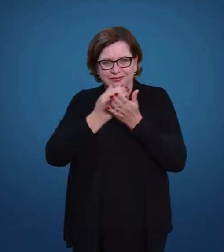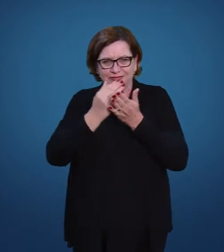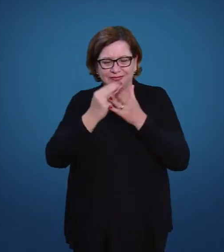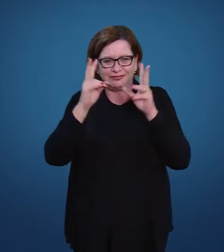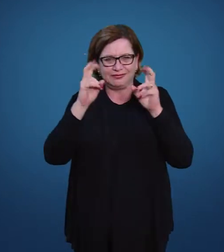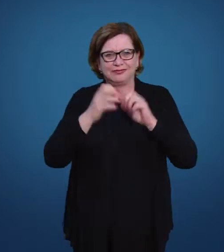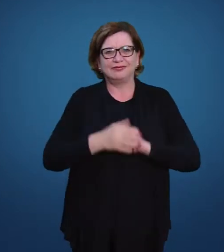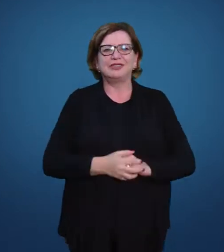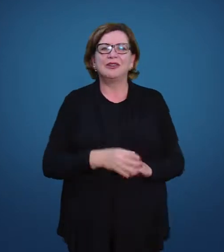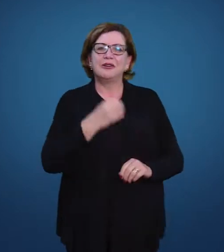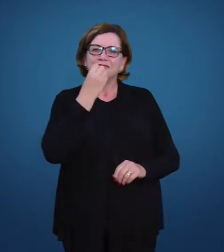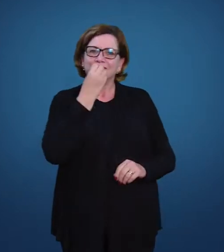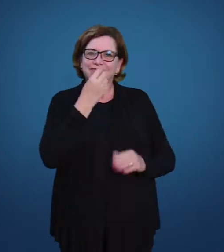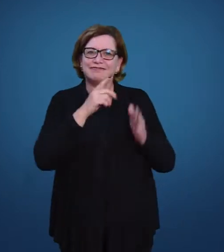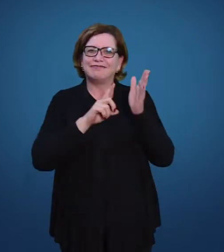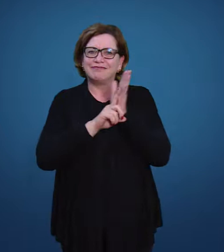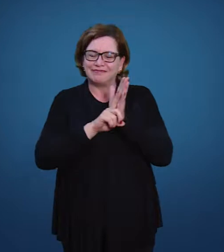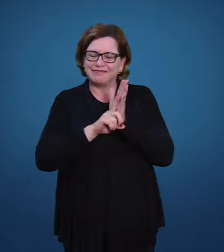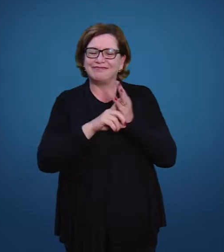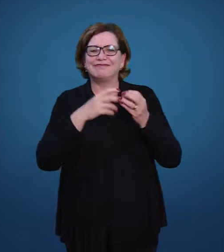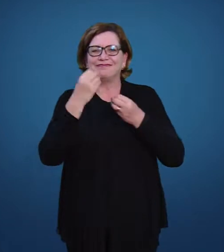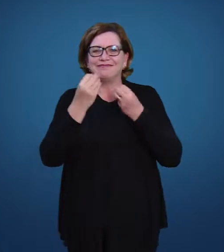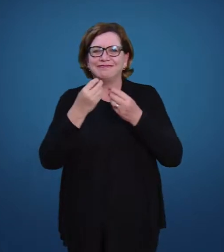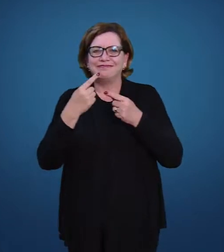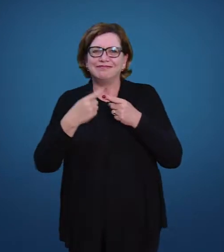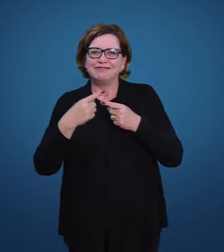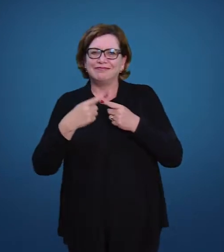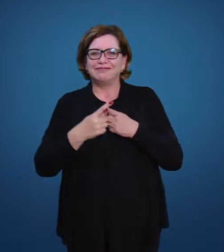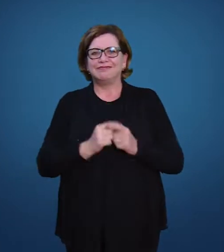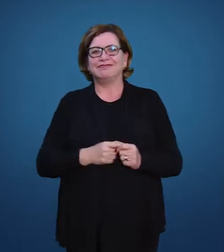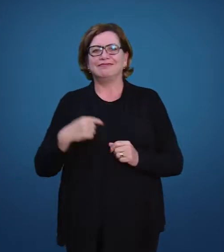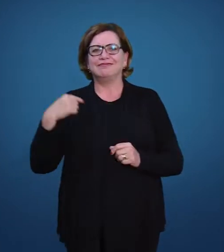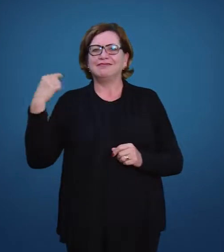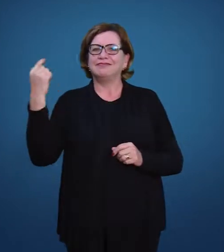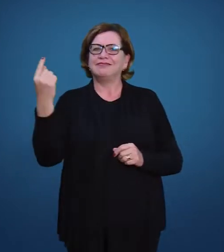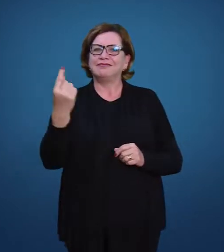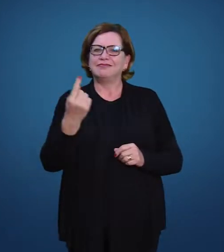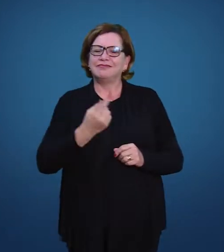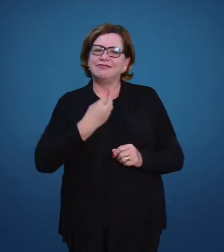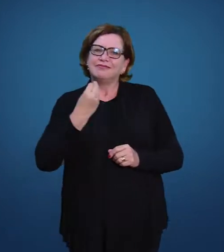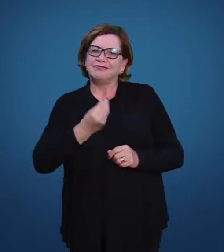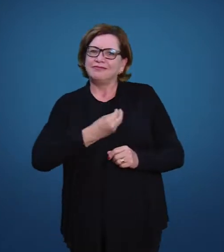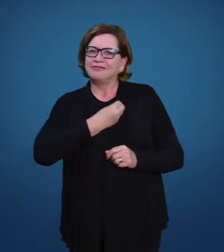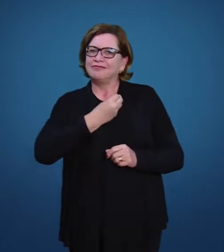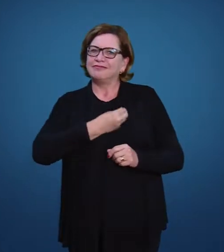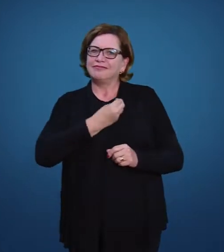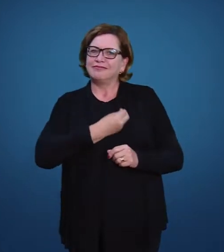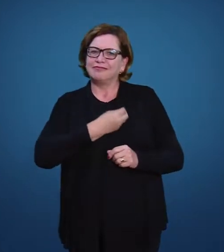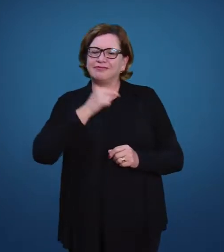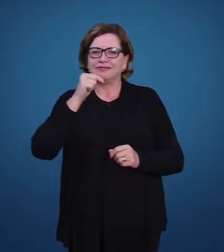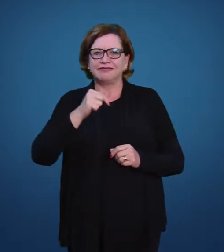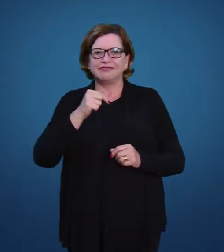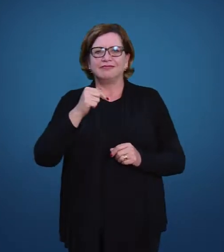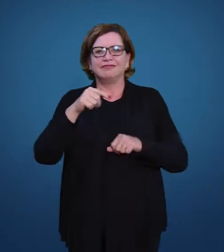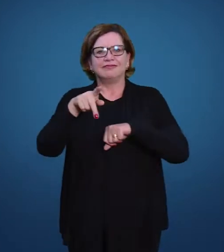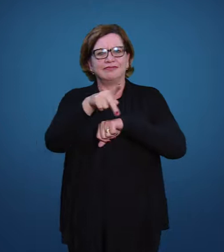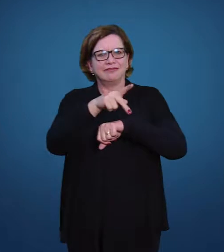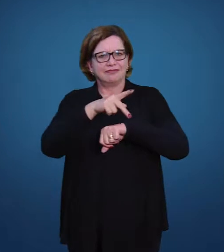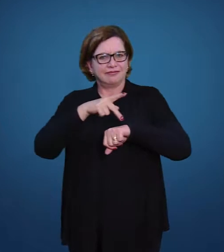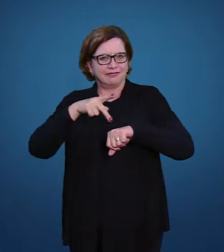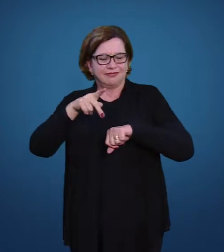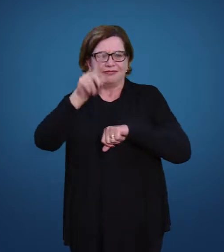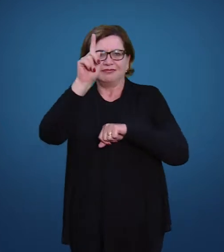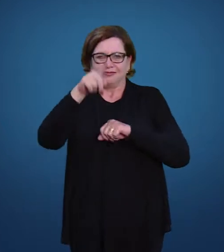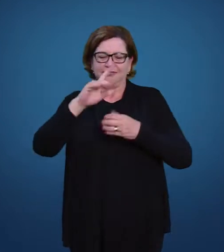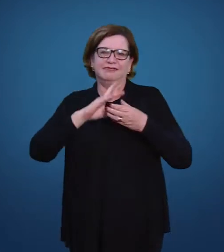Muito boa a pergunta, Júlio, porque nós vivemos em uma república